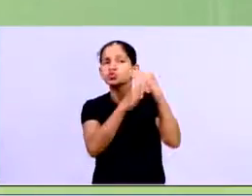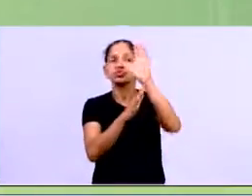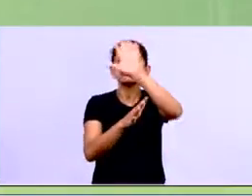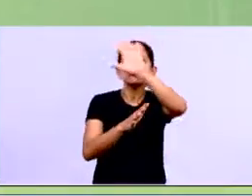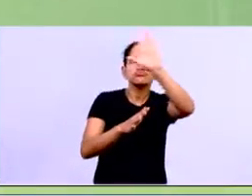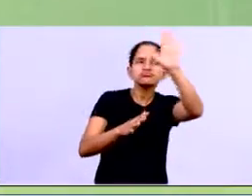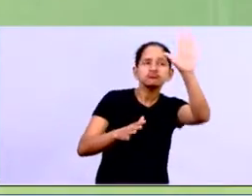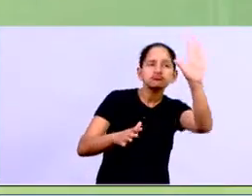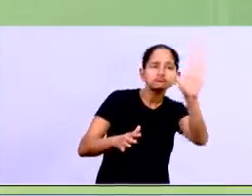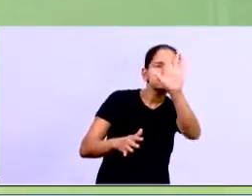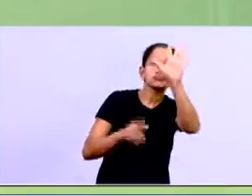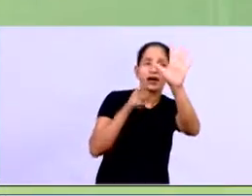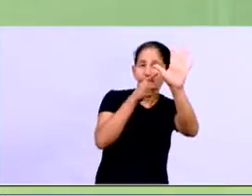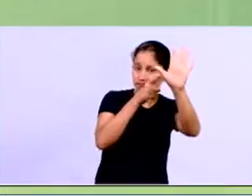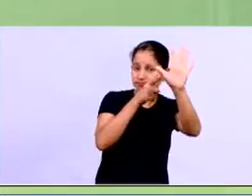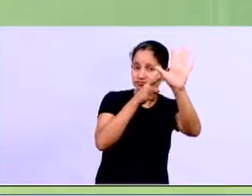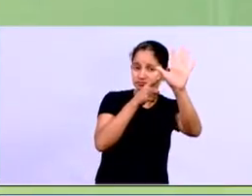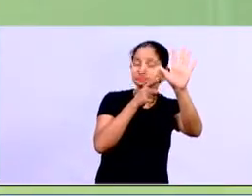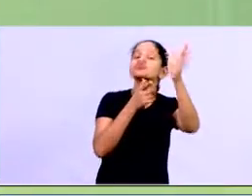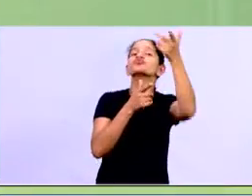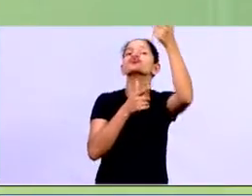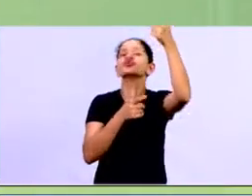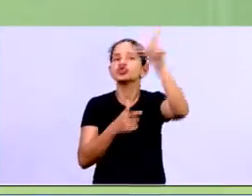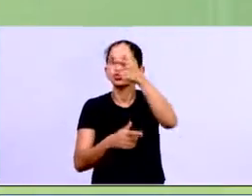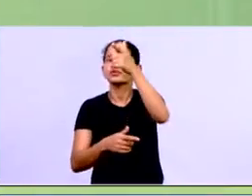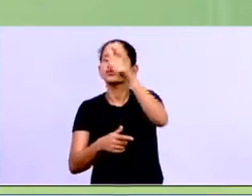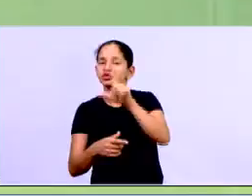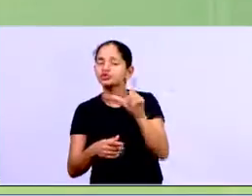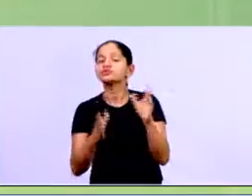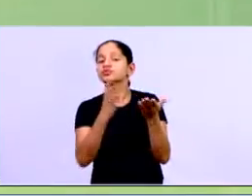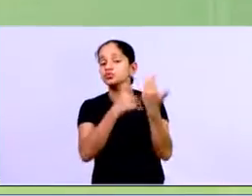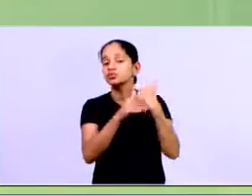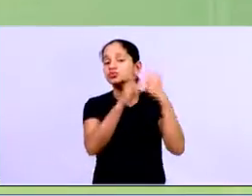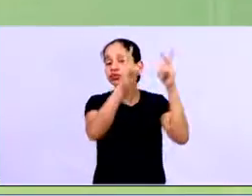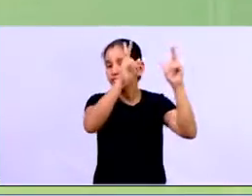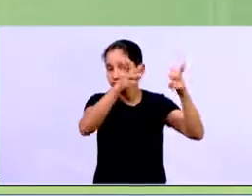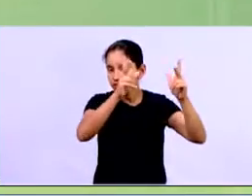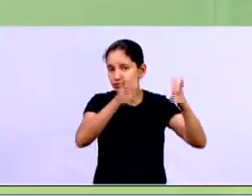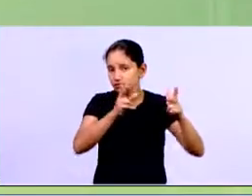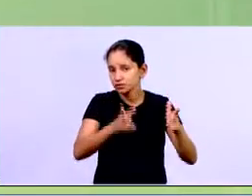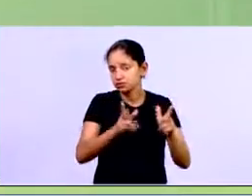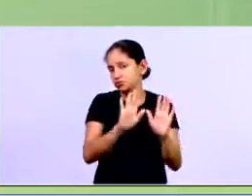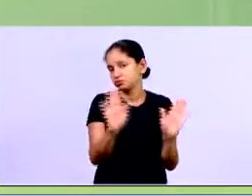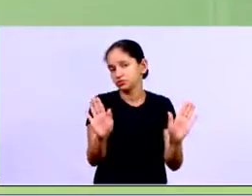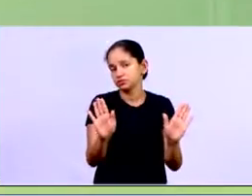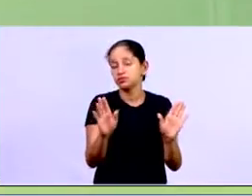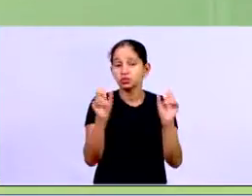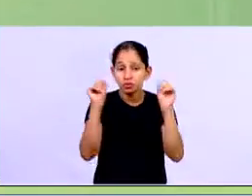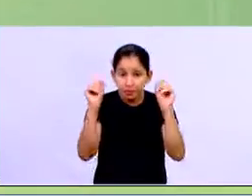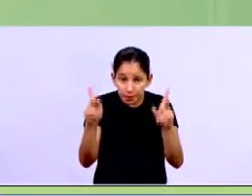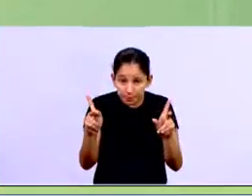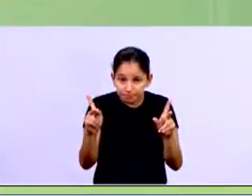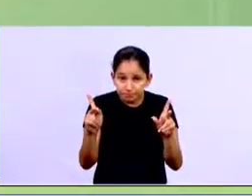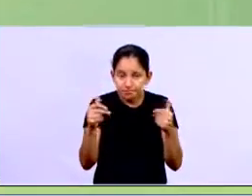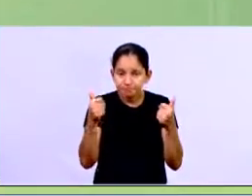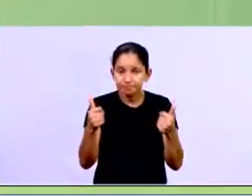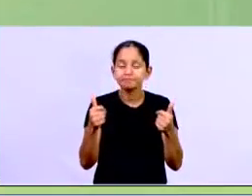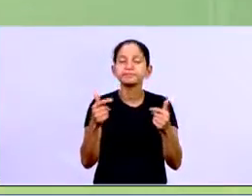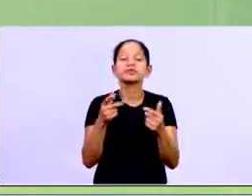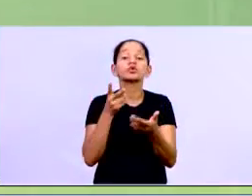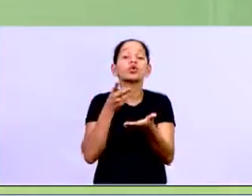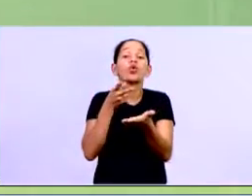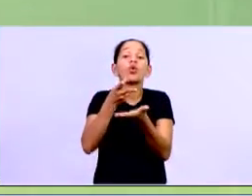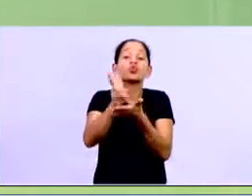embaixo. 90 mil repetiu aqui embaixo. E a taxa repetiu aqui no final. Ok? Observe que a gente continua